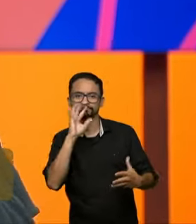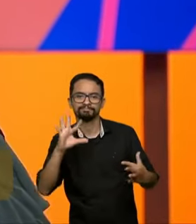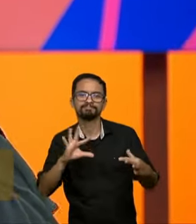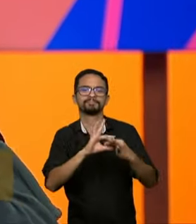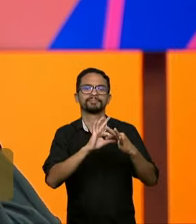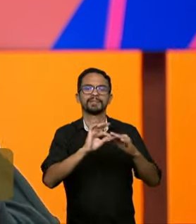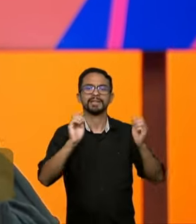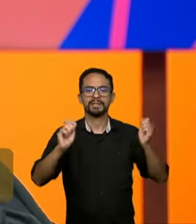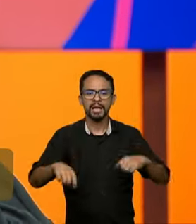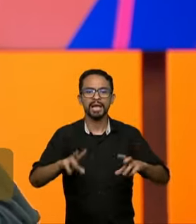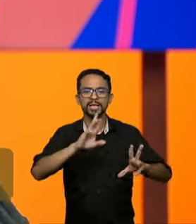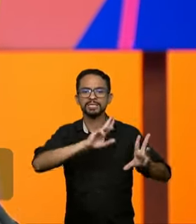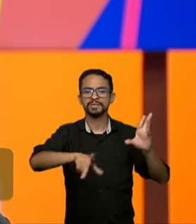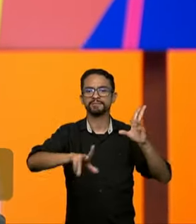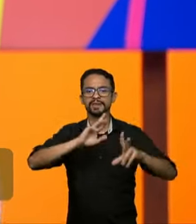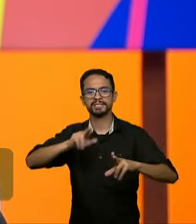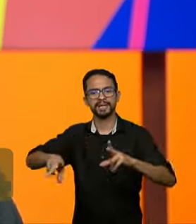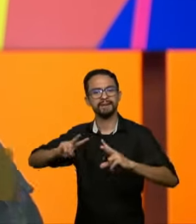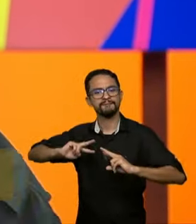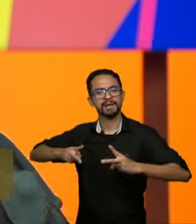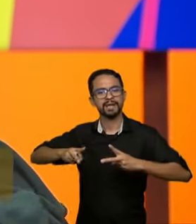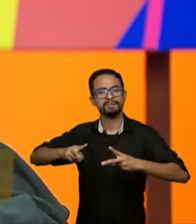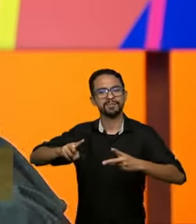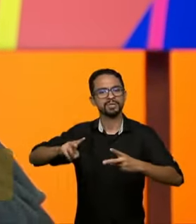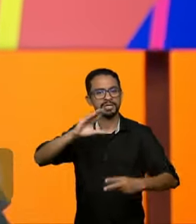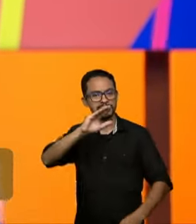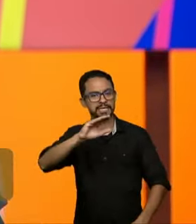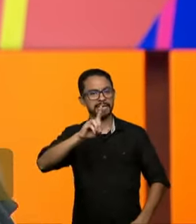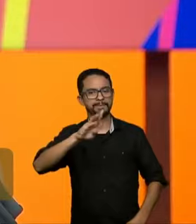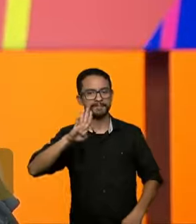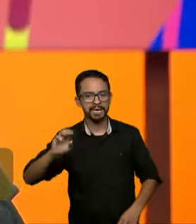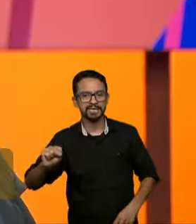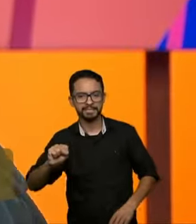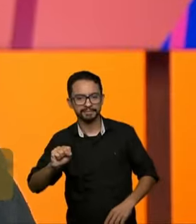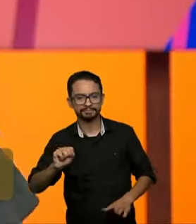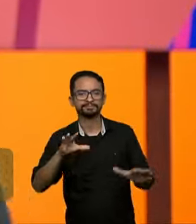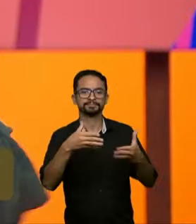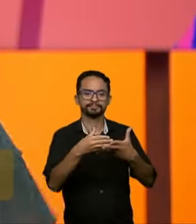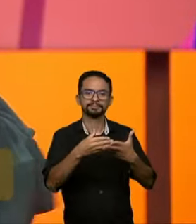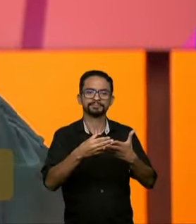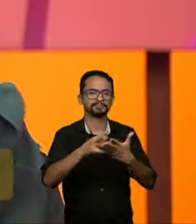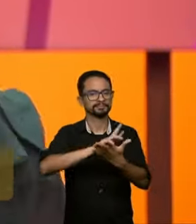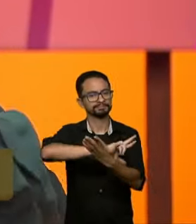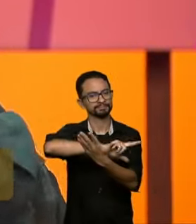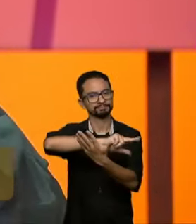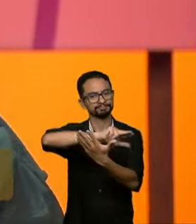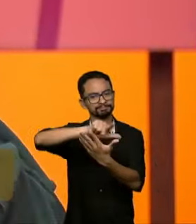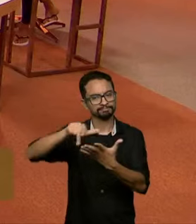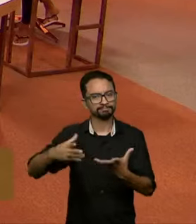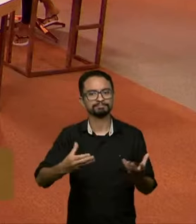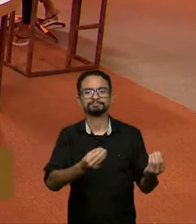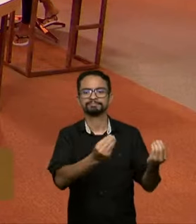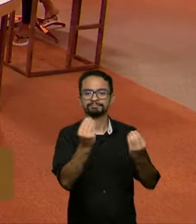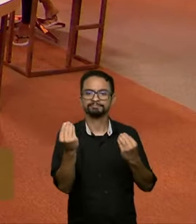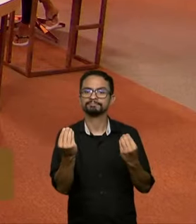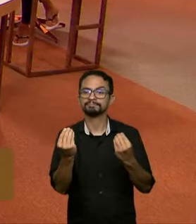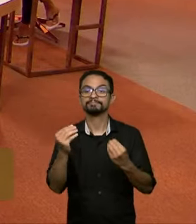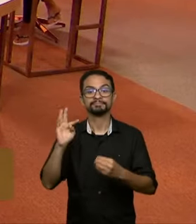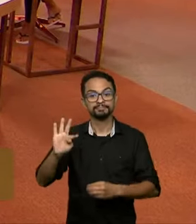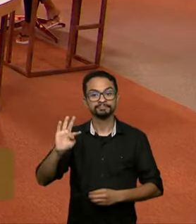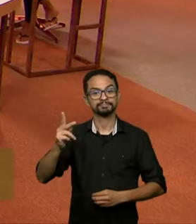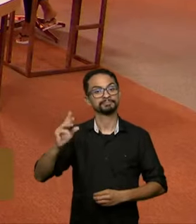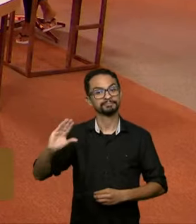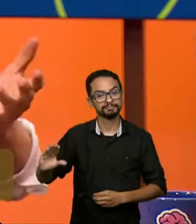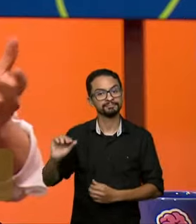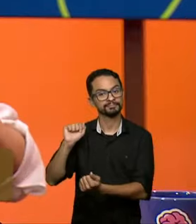associações das mais variadas dos CBDs, dos fitocannabinoides, que são vários, sim, com THC